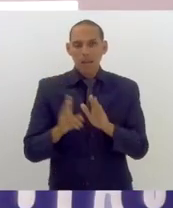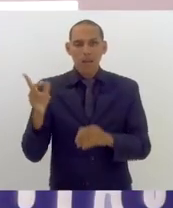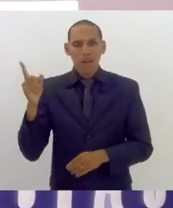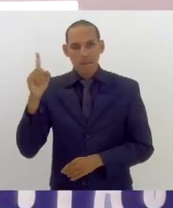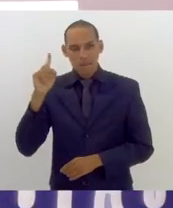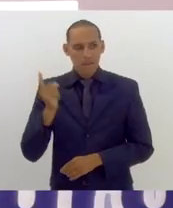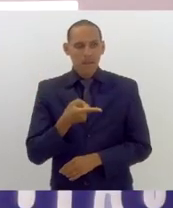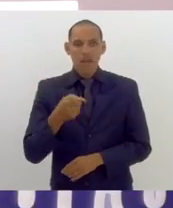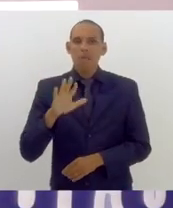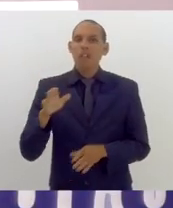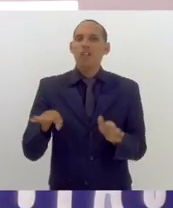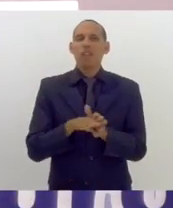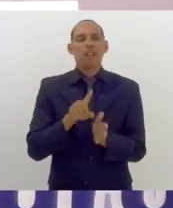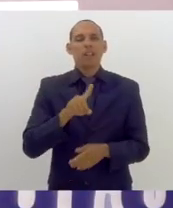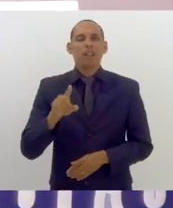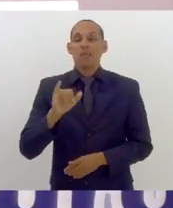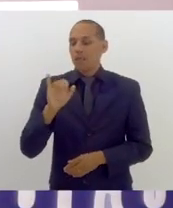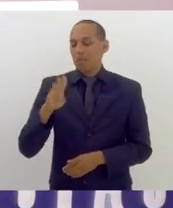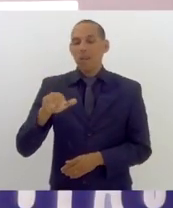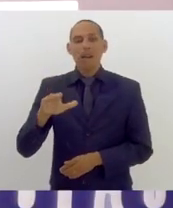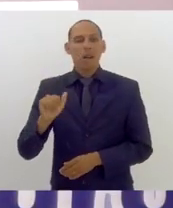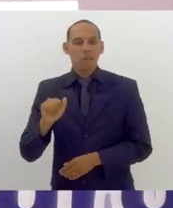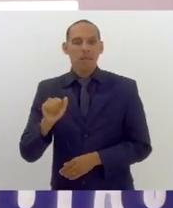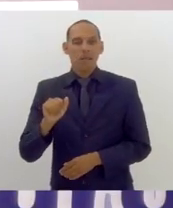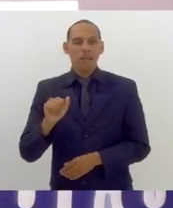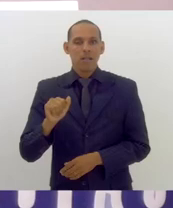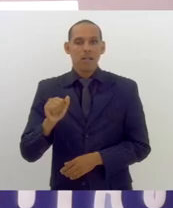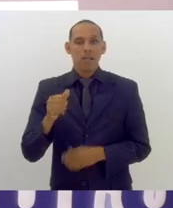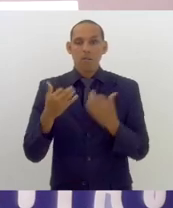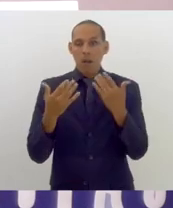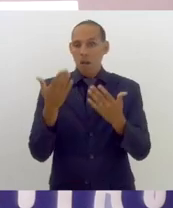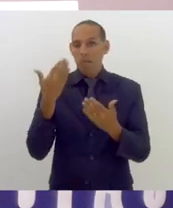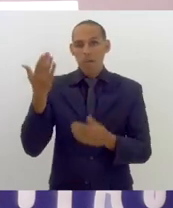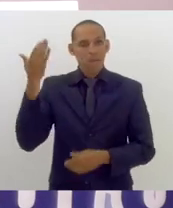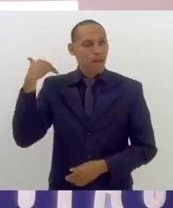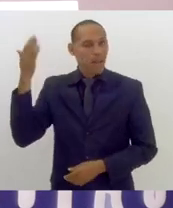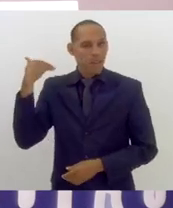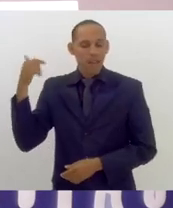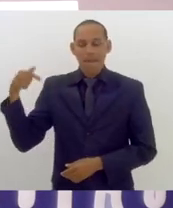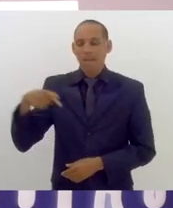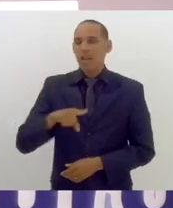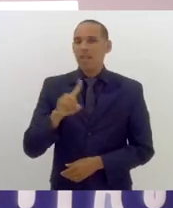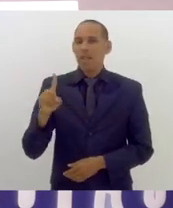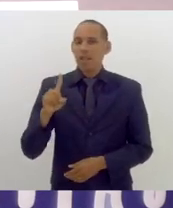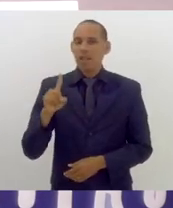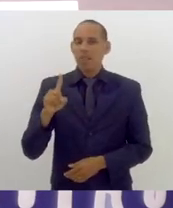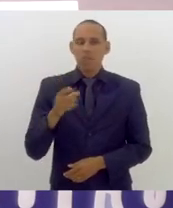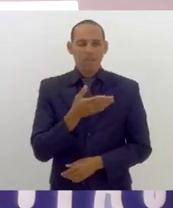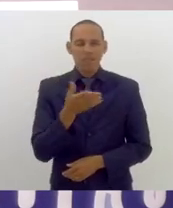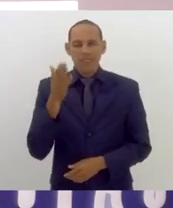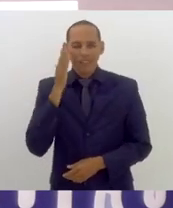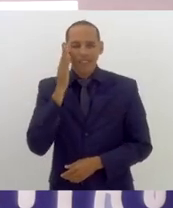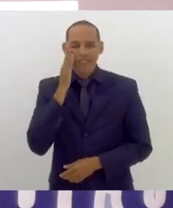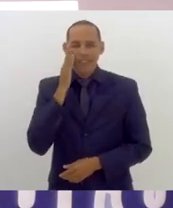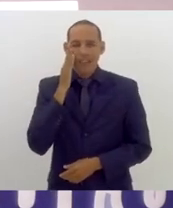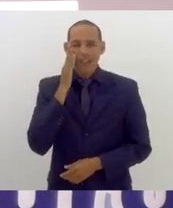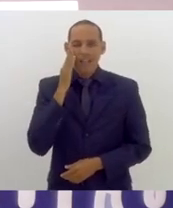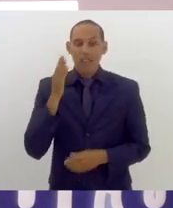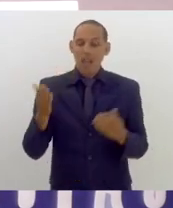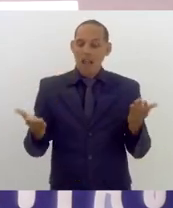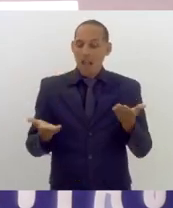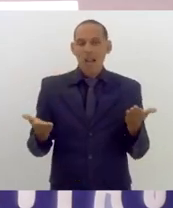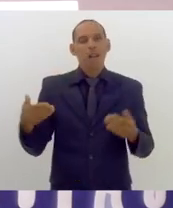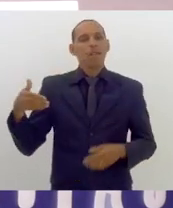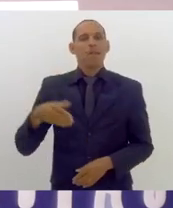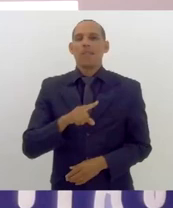não chegou do Ibama que não teve na audiência passada quem teve aqui presente que acompanha hoje não tiveram aqui Dessa vez